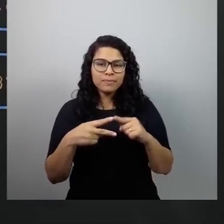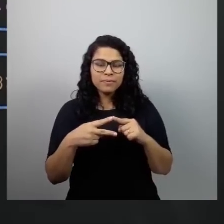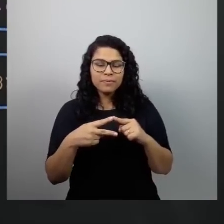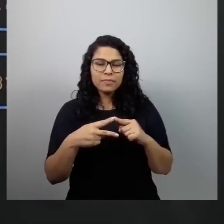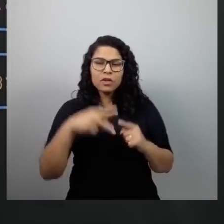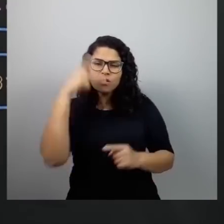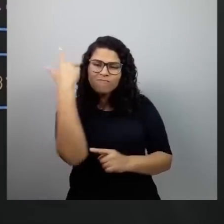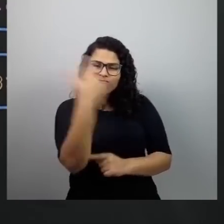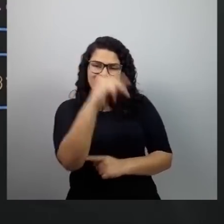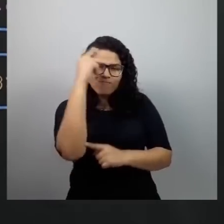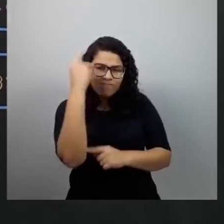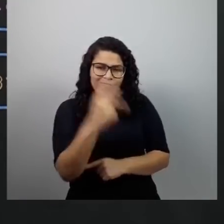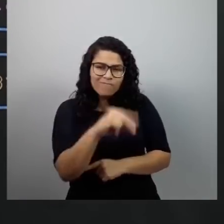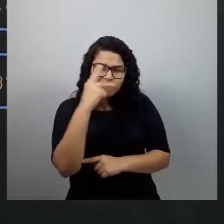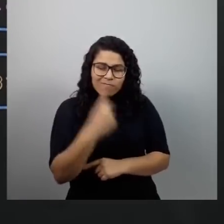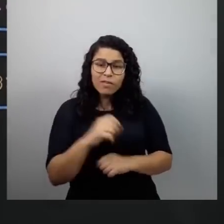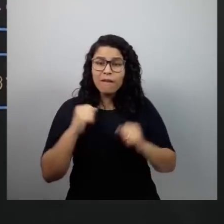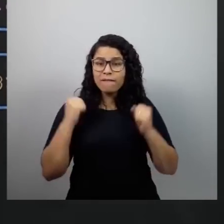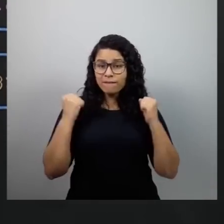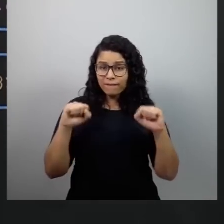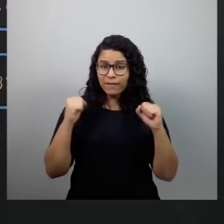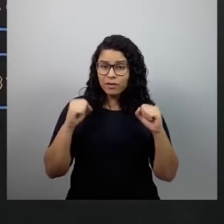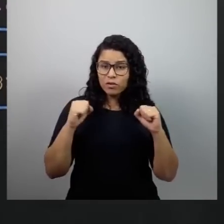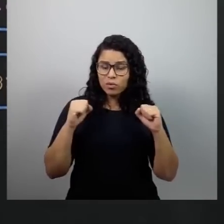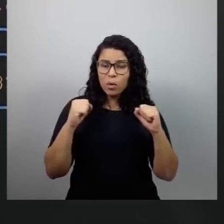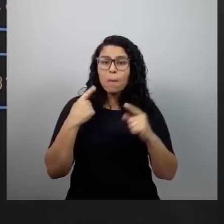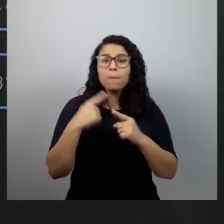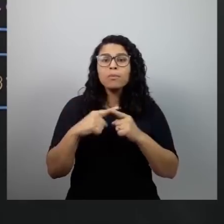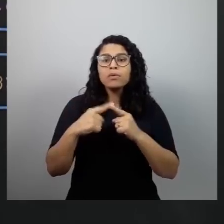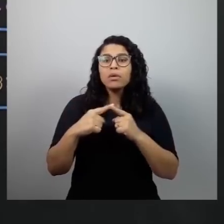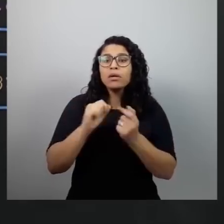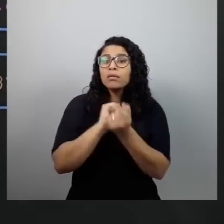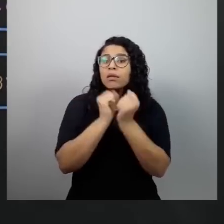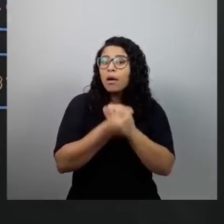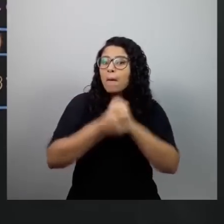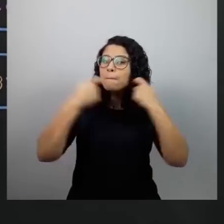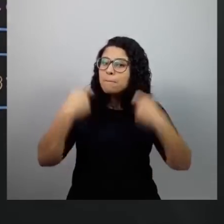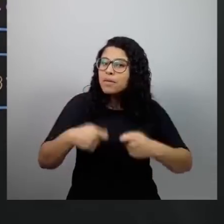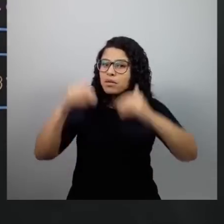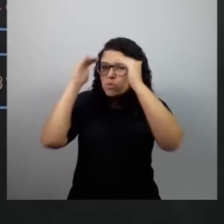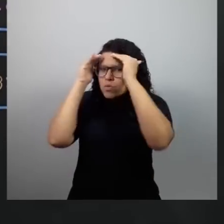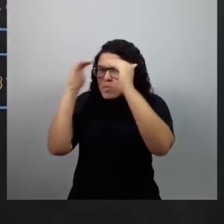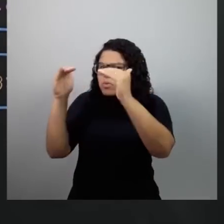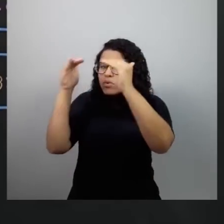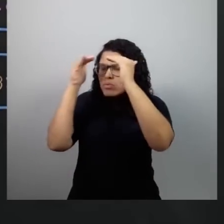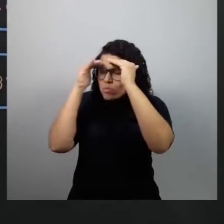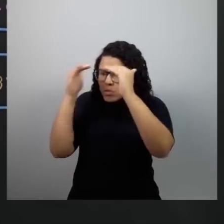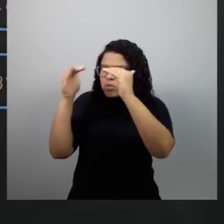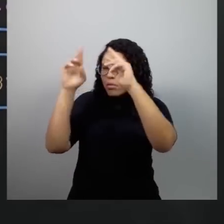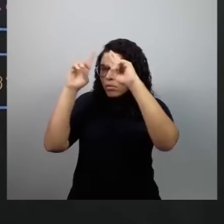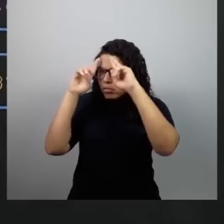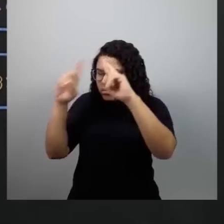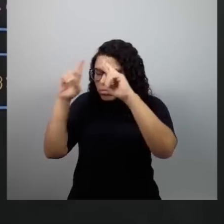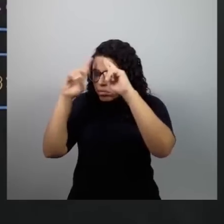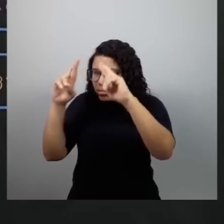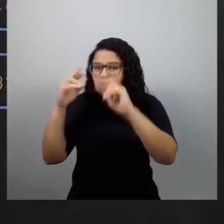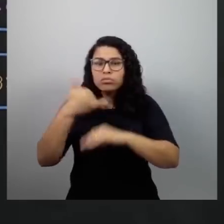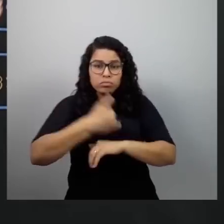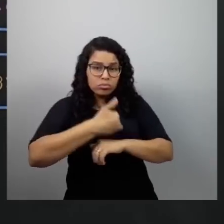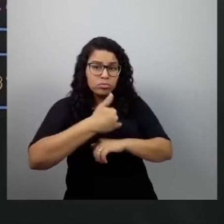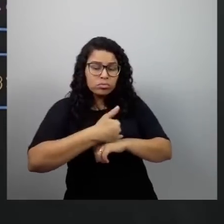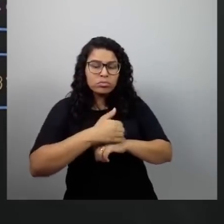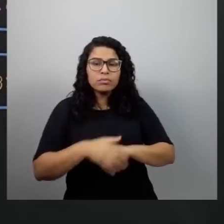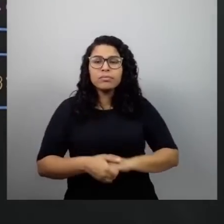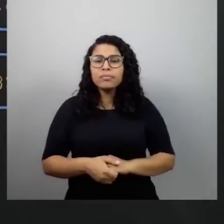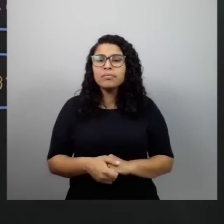A realidade dos castigos físicos, porque os escravos deviam obediência aos senhores, né, aos